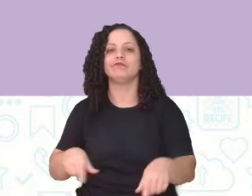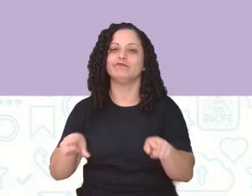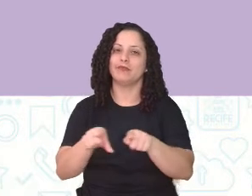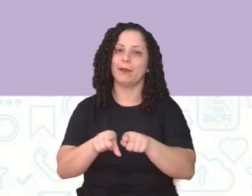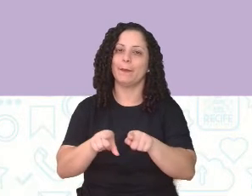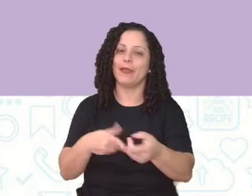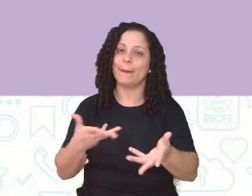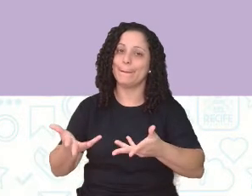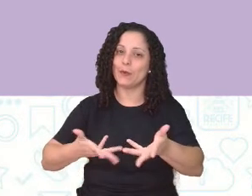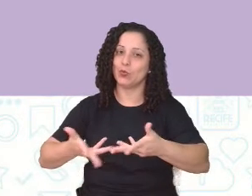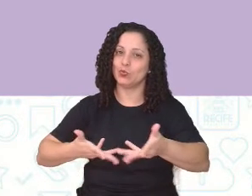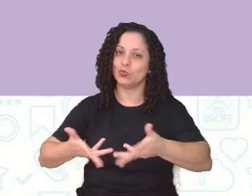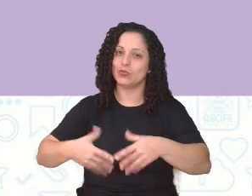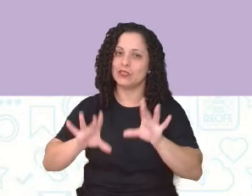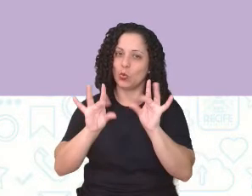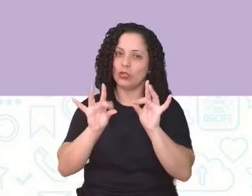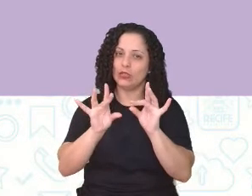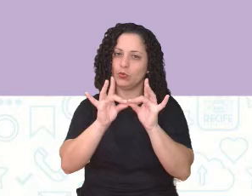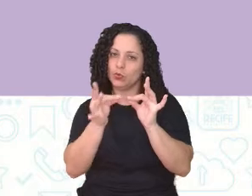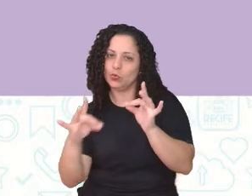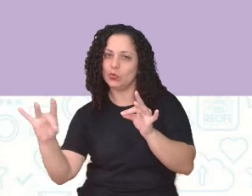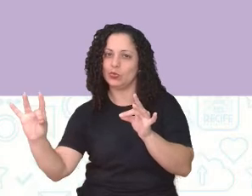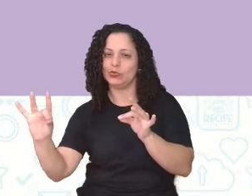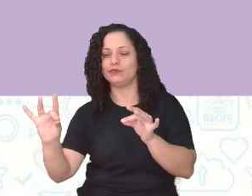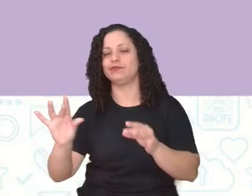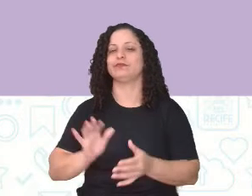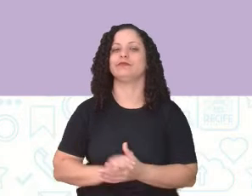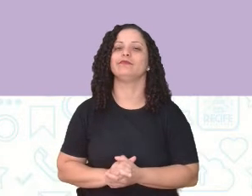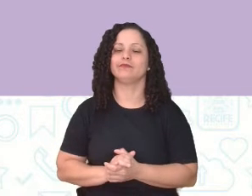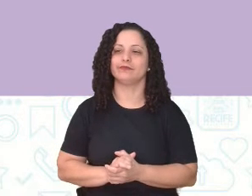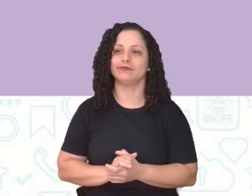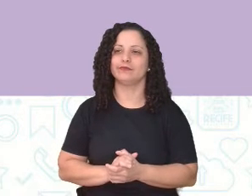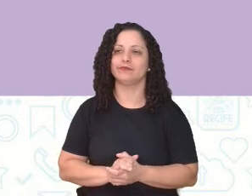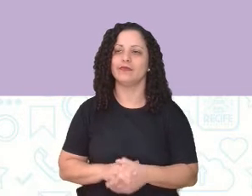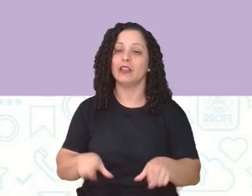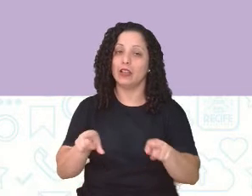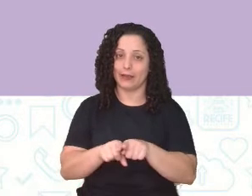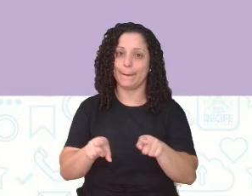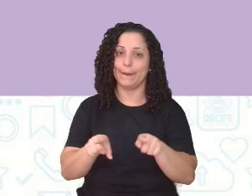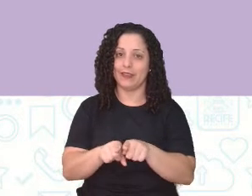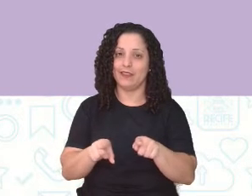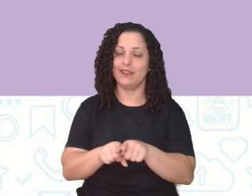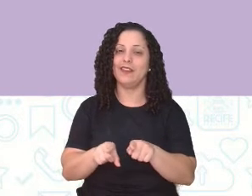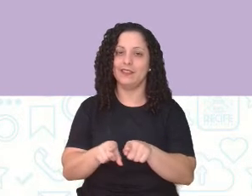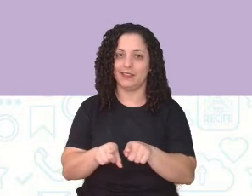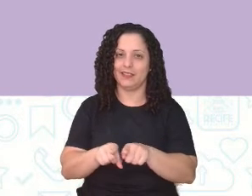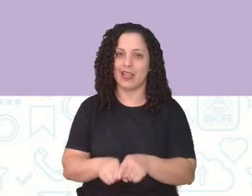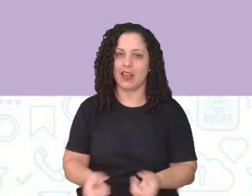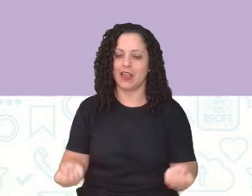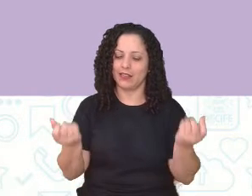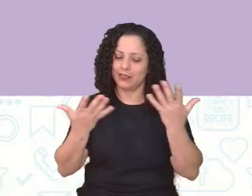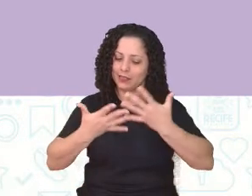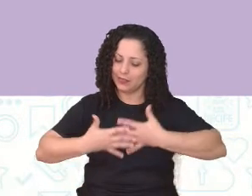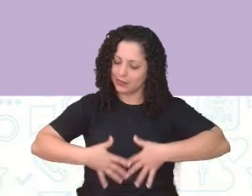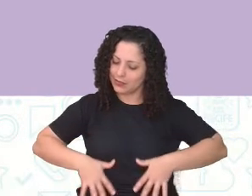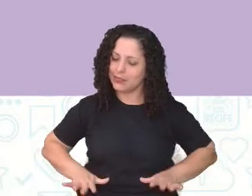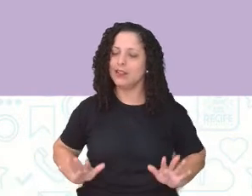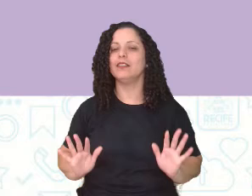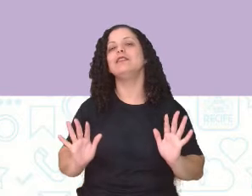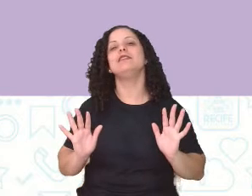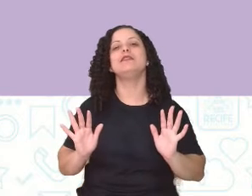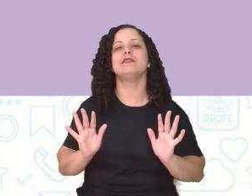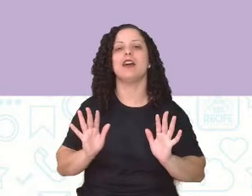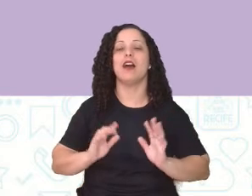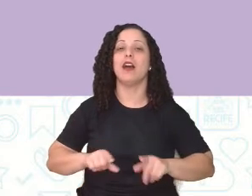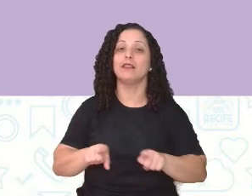de produzir o líquido seminal. Então, também outra questão, olha, ela neutraliza a acidez